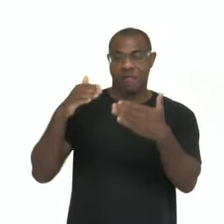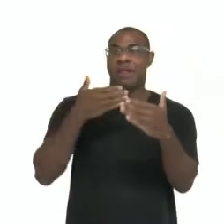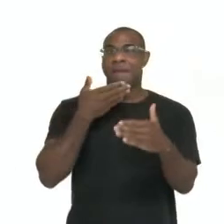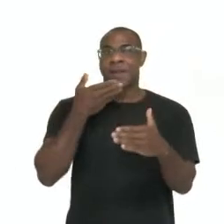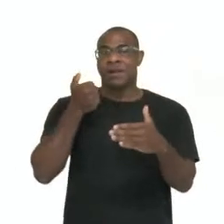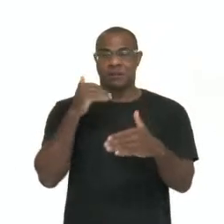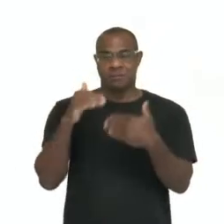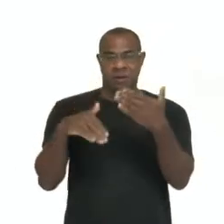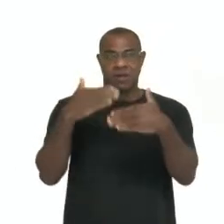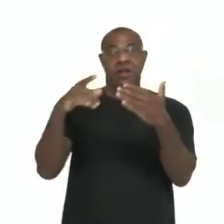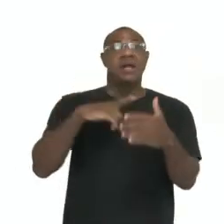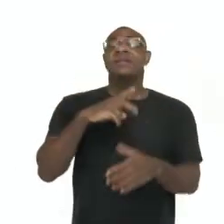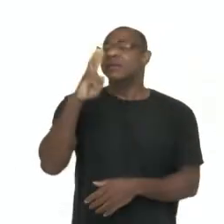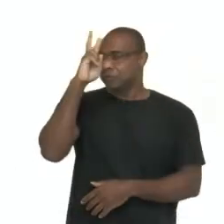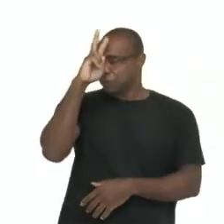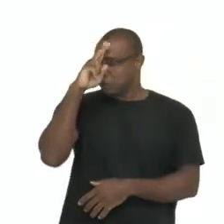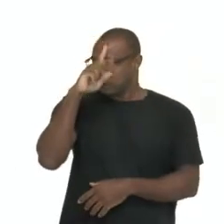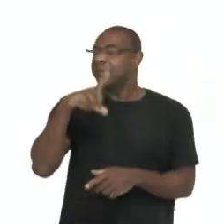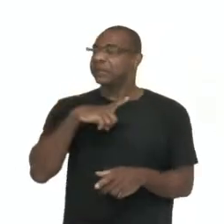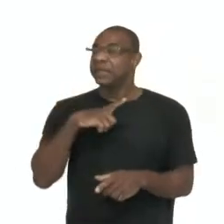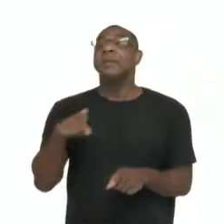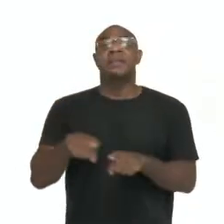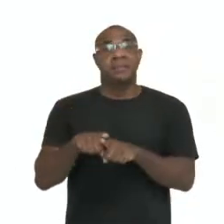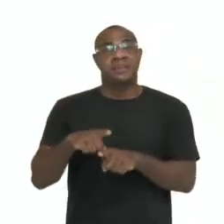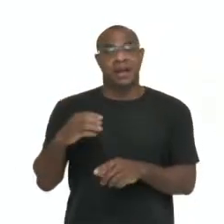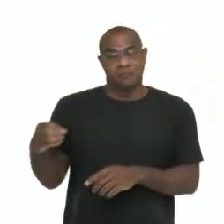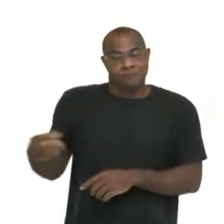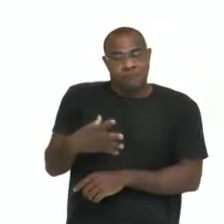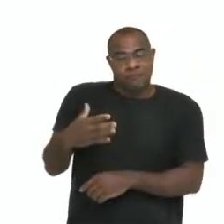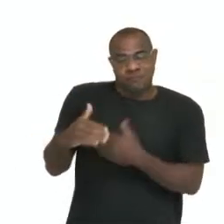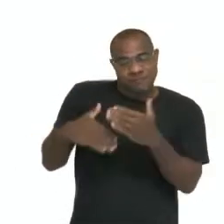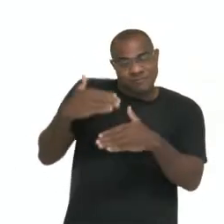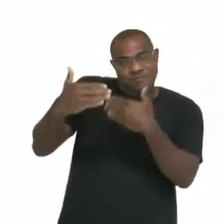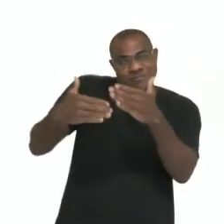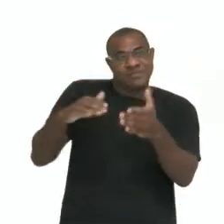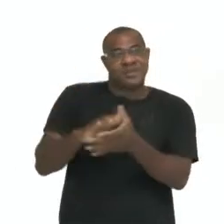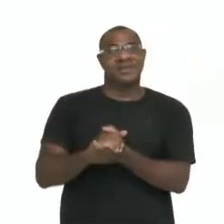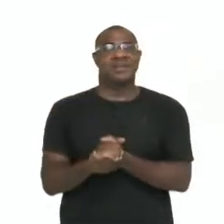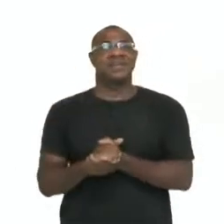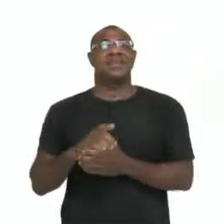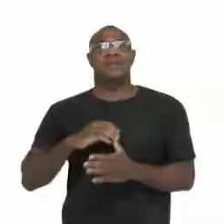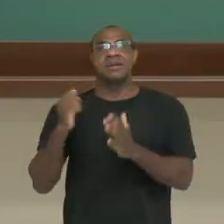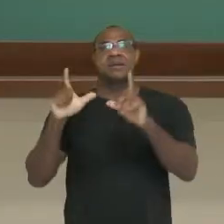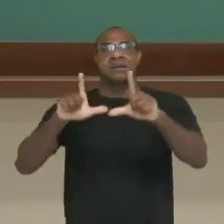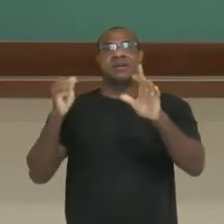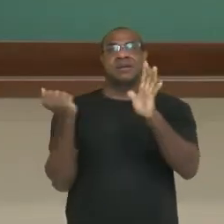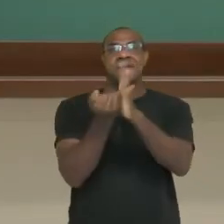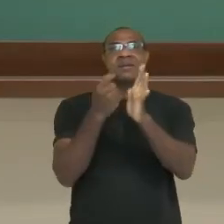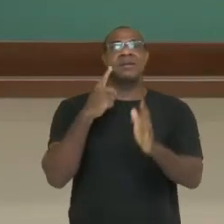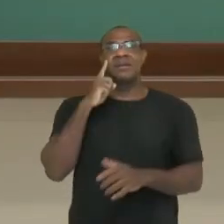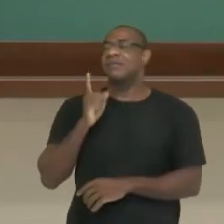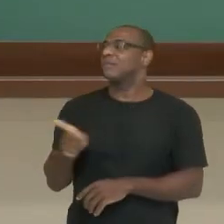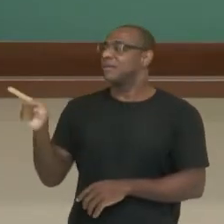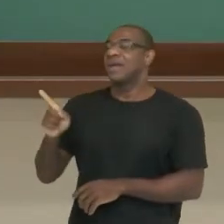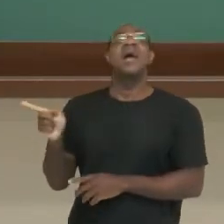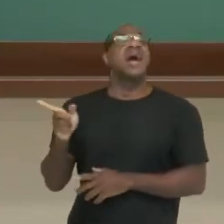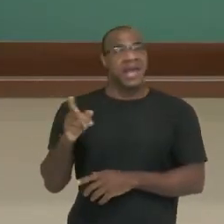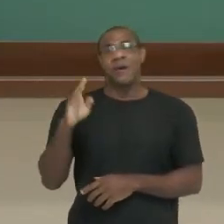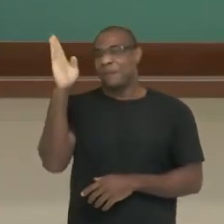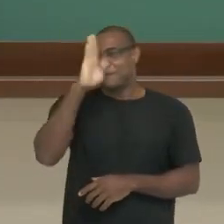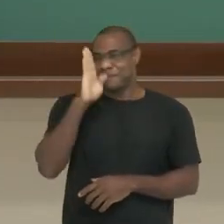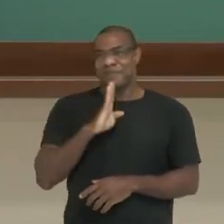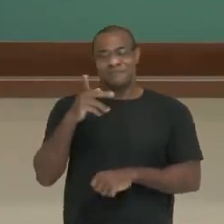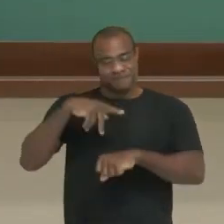tem história, mas que também está entrando na modernidade. E completa o slogan Brasil. Este é um país que vai para